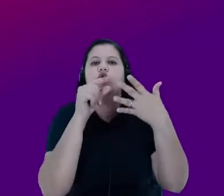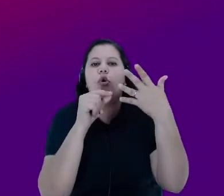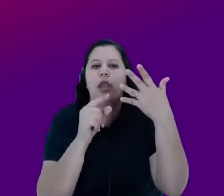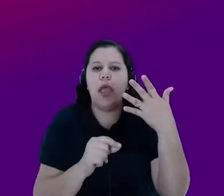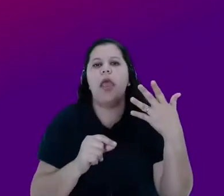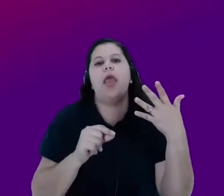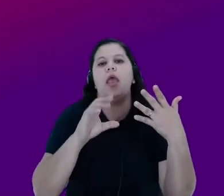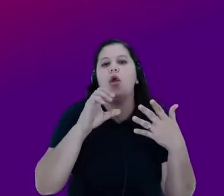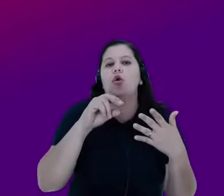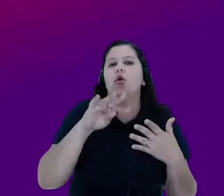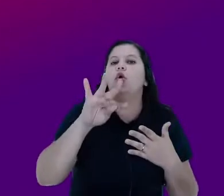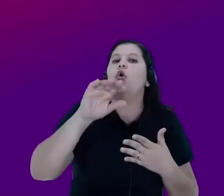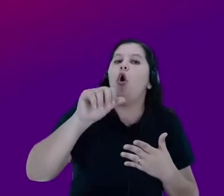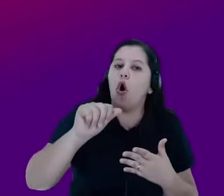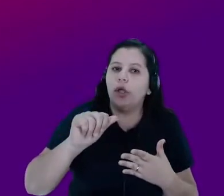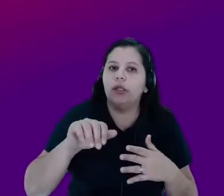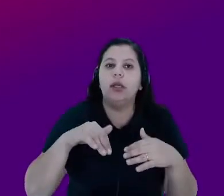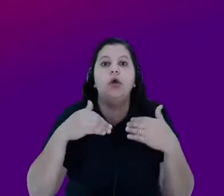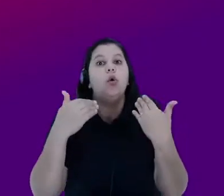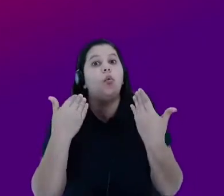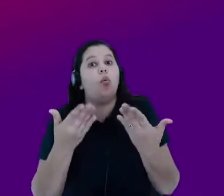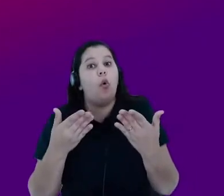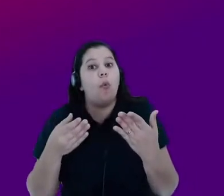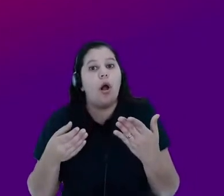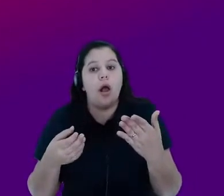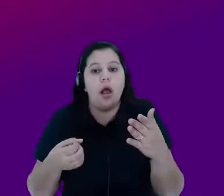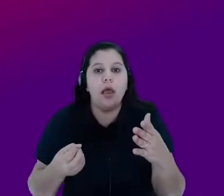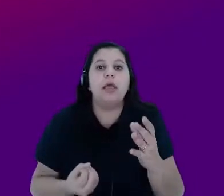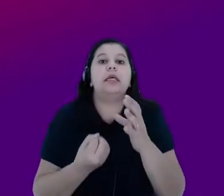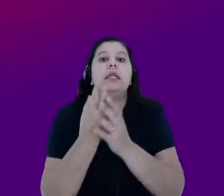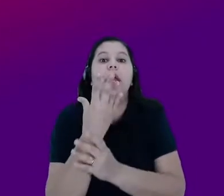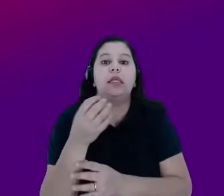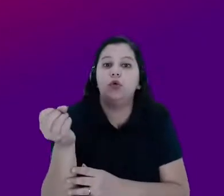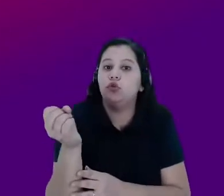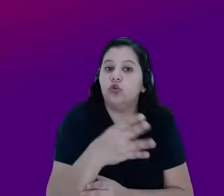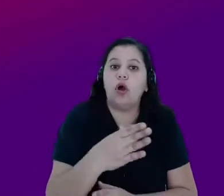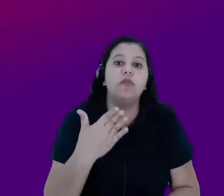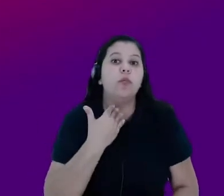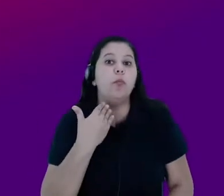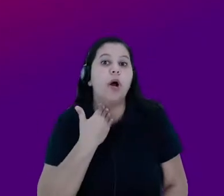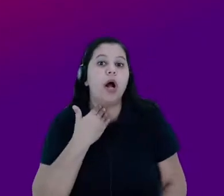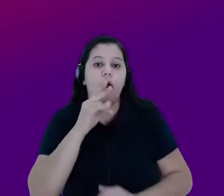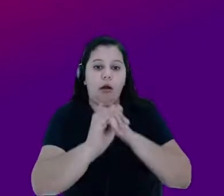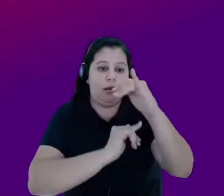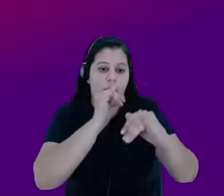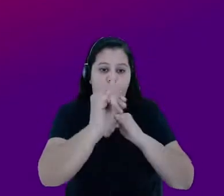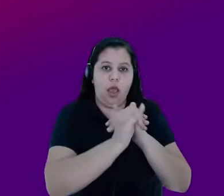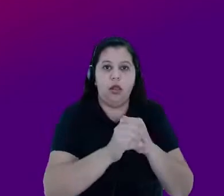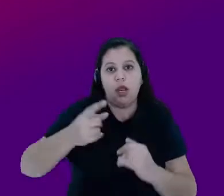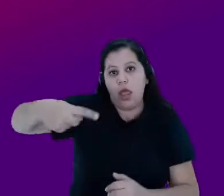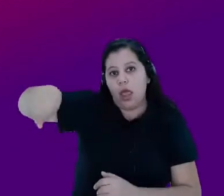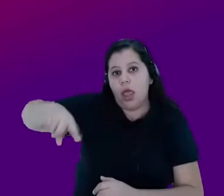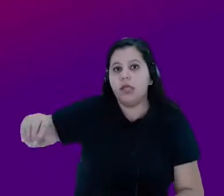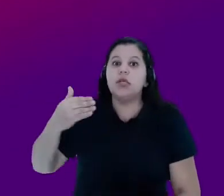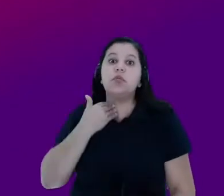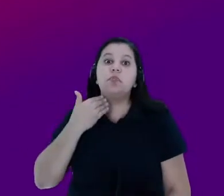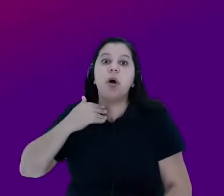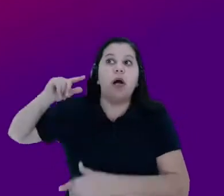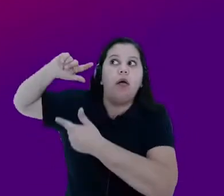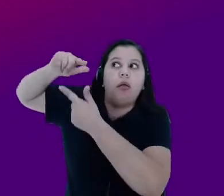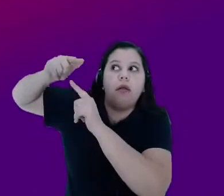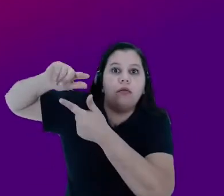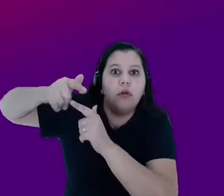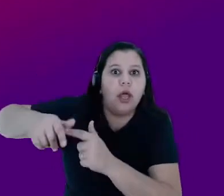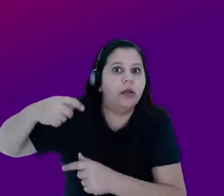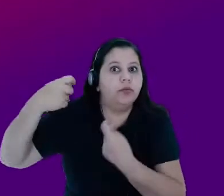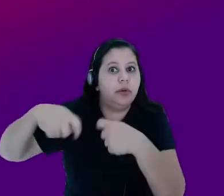mais. Com a entrada das fintechs, esses chamados bancos digitais fizeram com que esses bancos tradicionais corressem atrás do prejuízo.